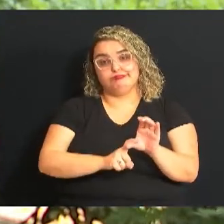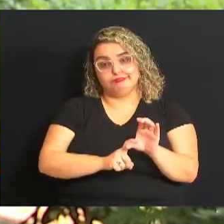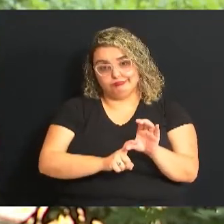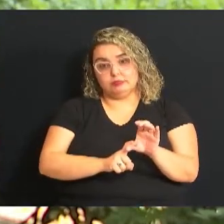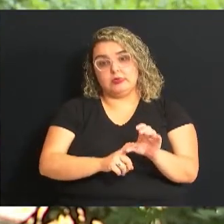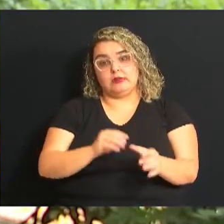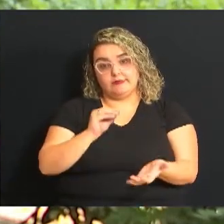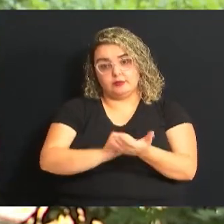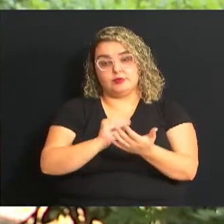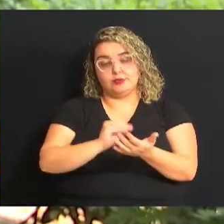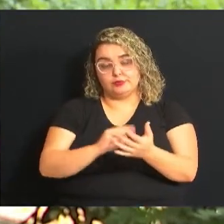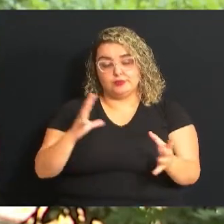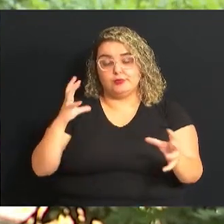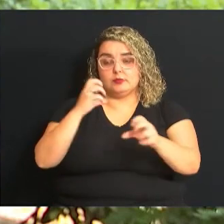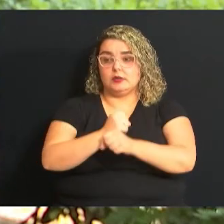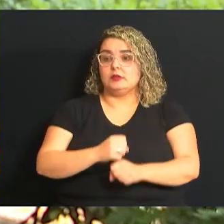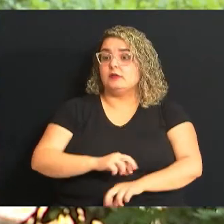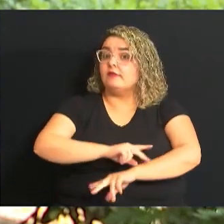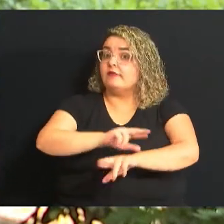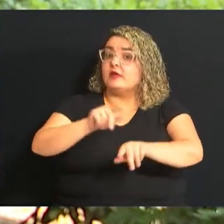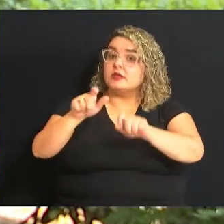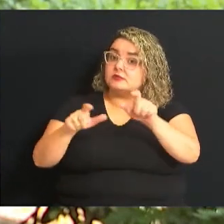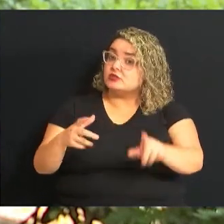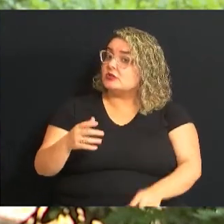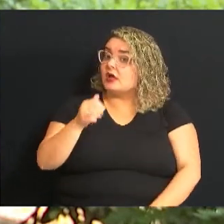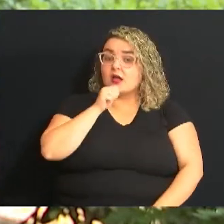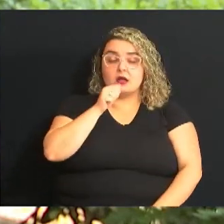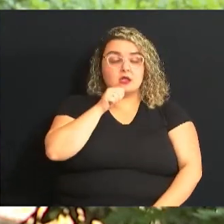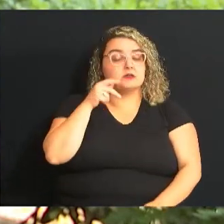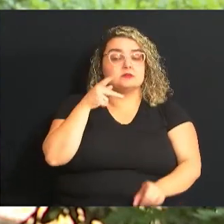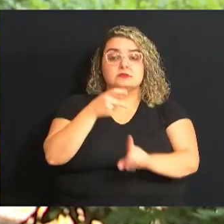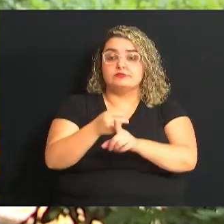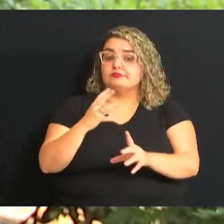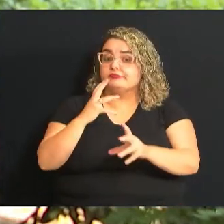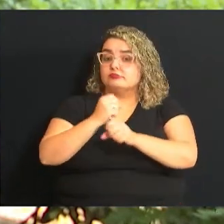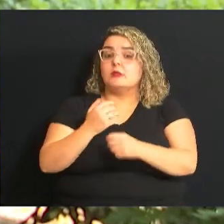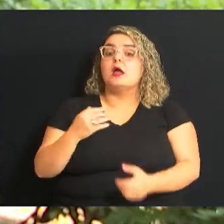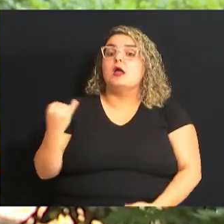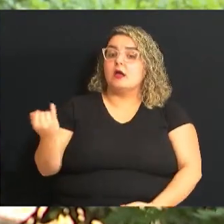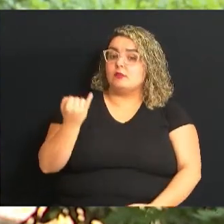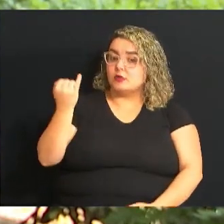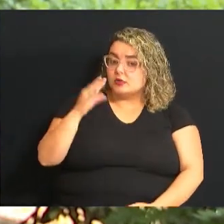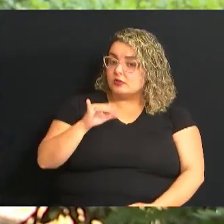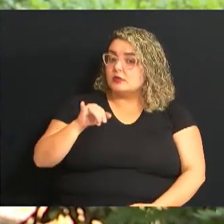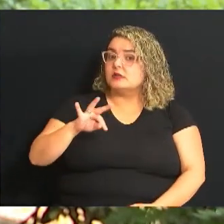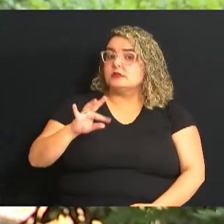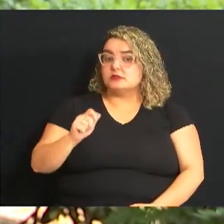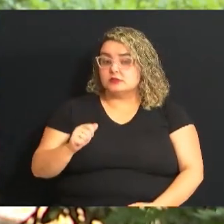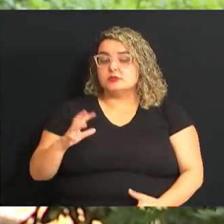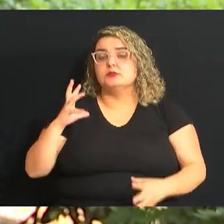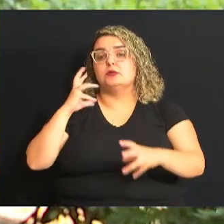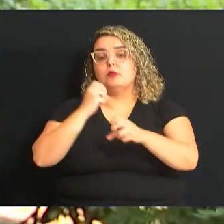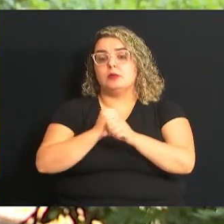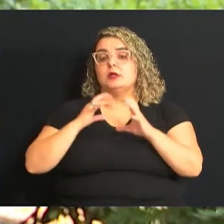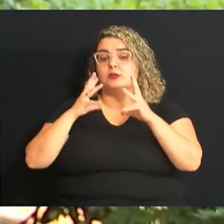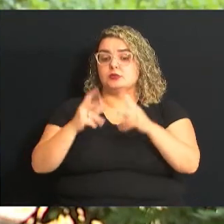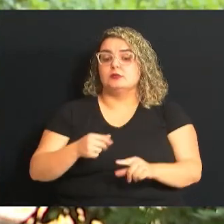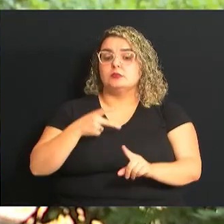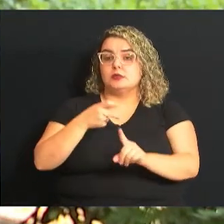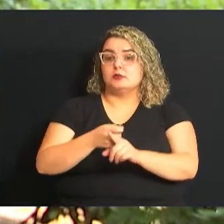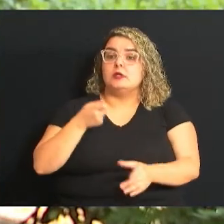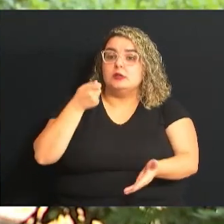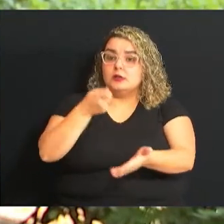muita gente que não foi tomar as suas doses de reforço. É importante, como a Cíntia está falando, completar todas essas doses para garantir